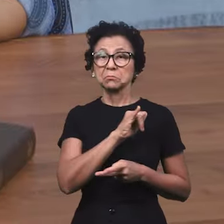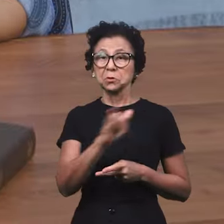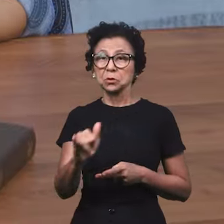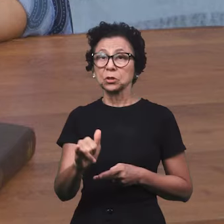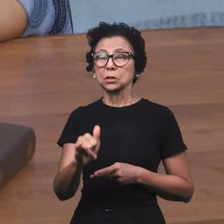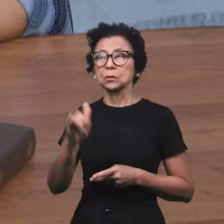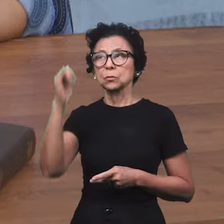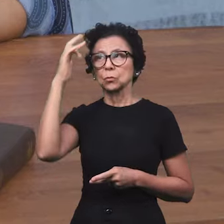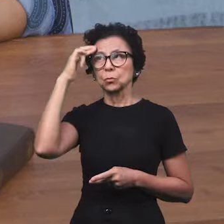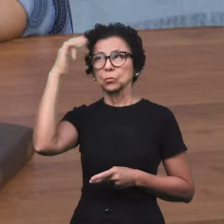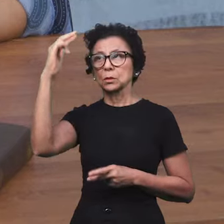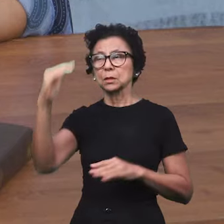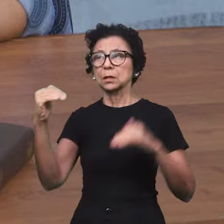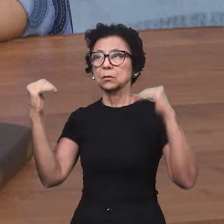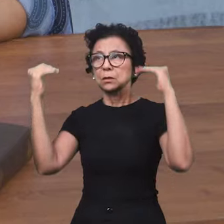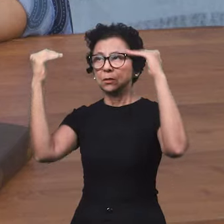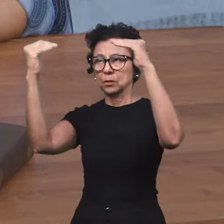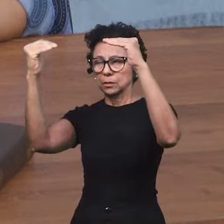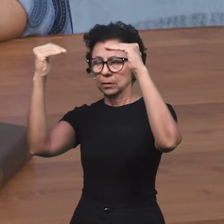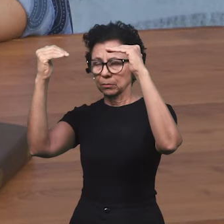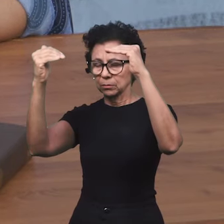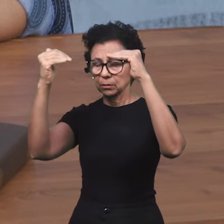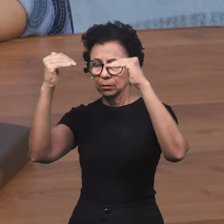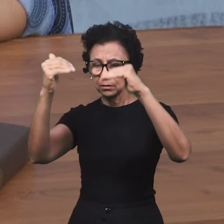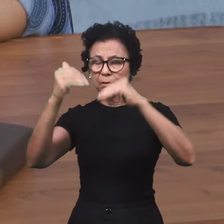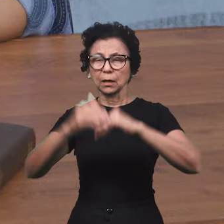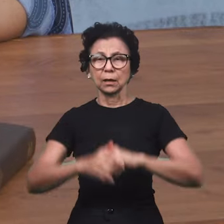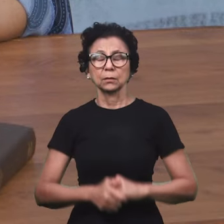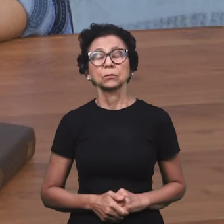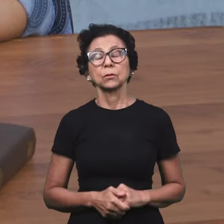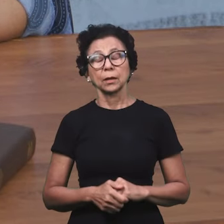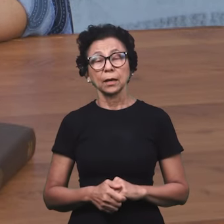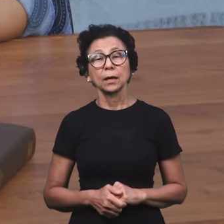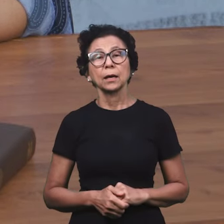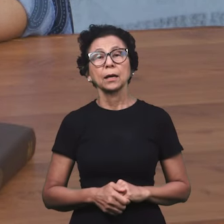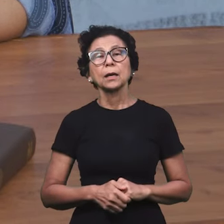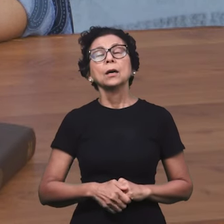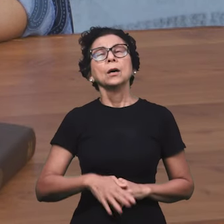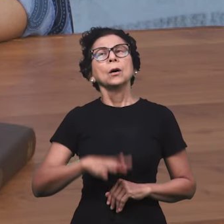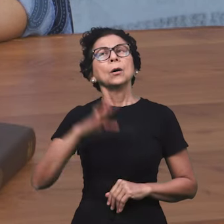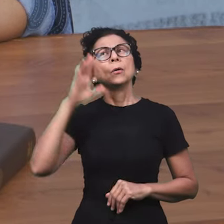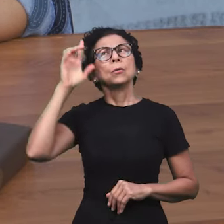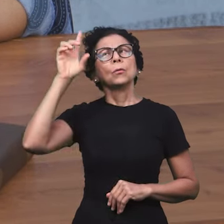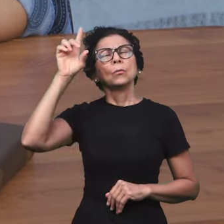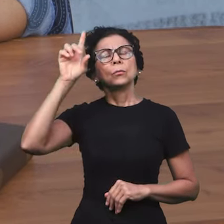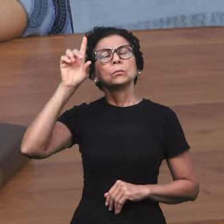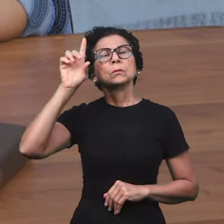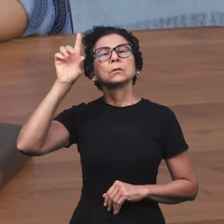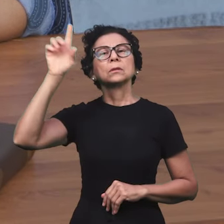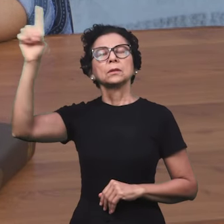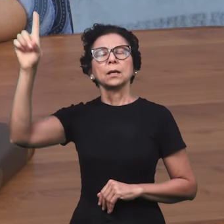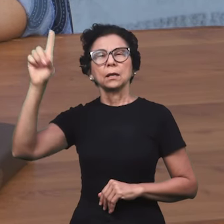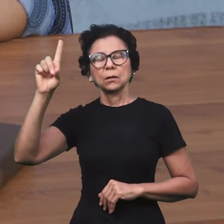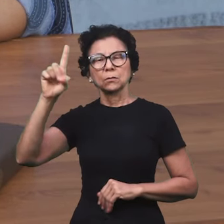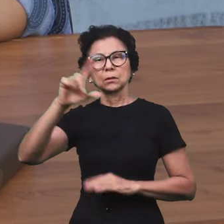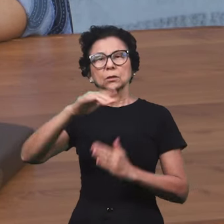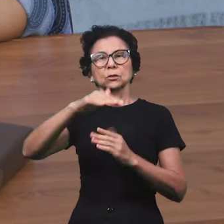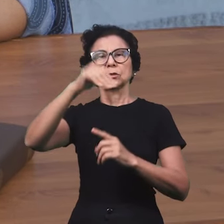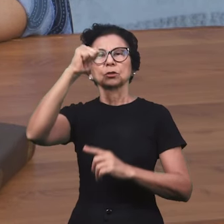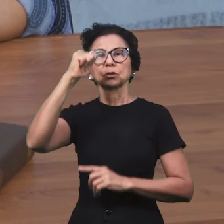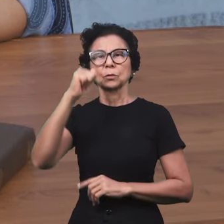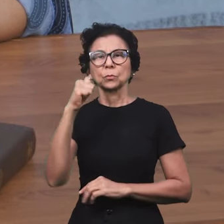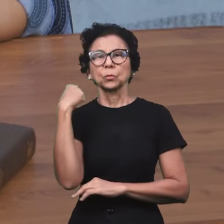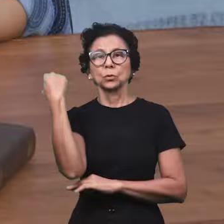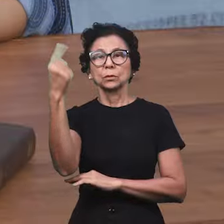terra, o que deu ao rei Davi um filho sábio, de grande prudência e